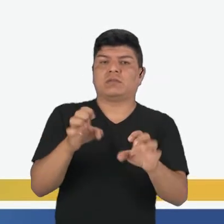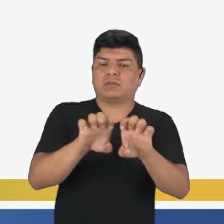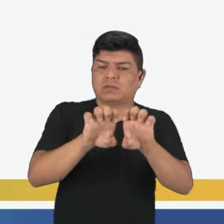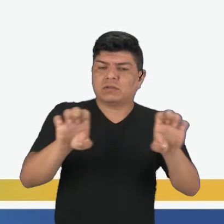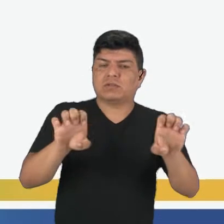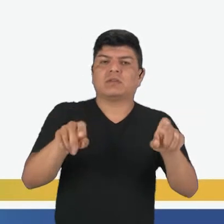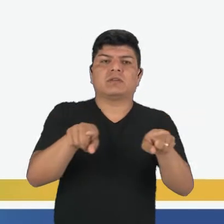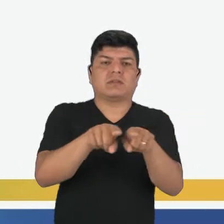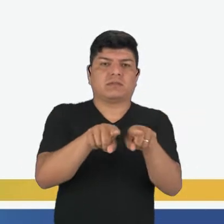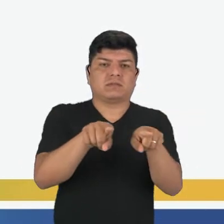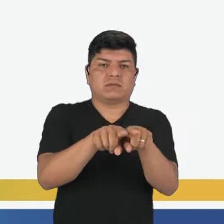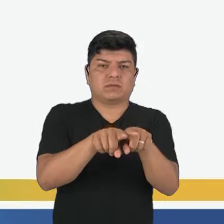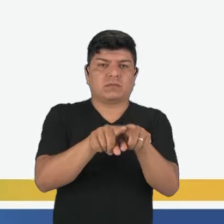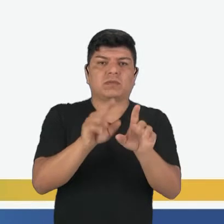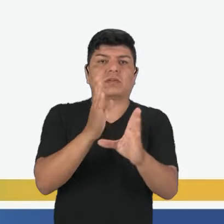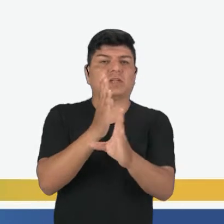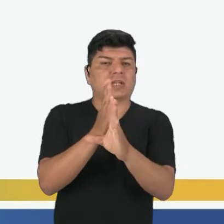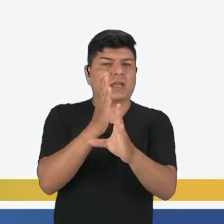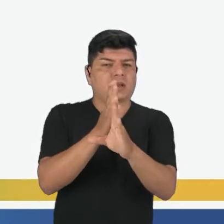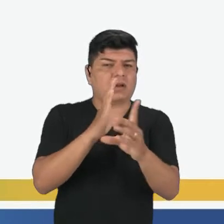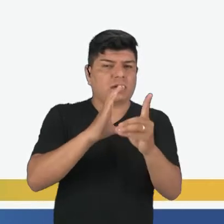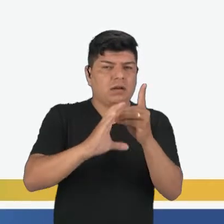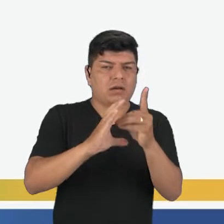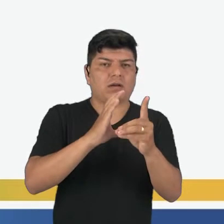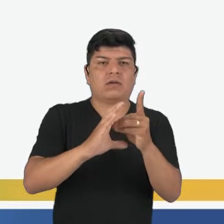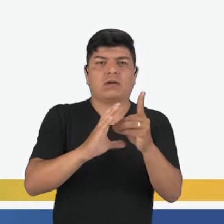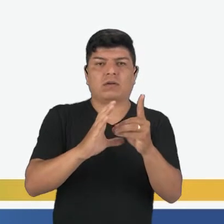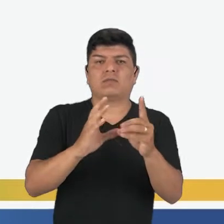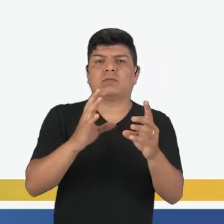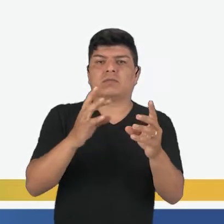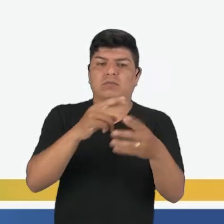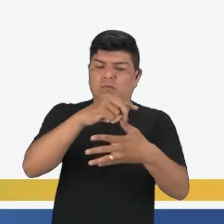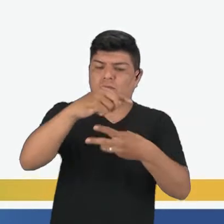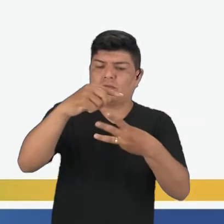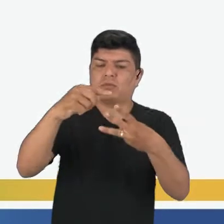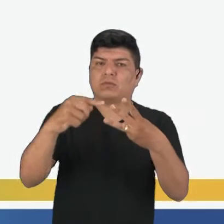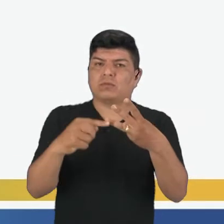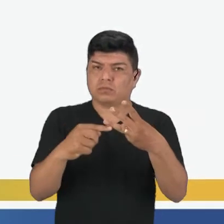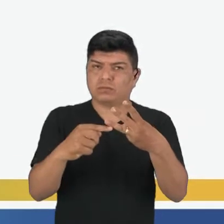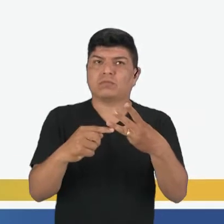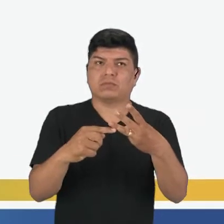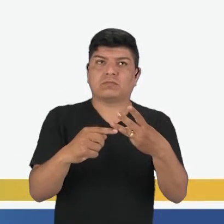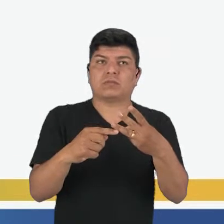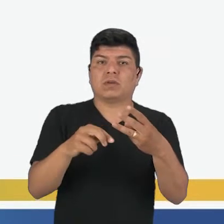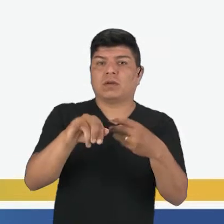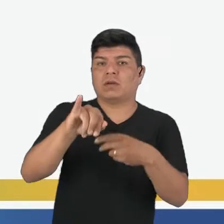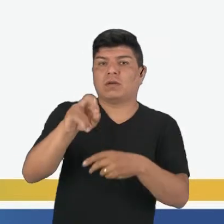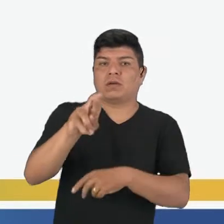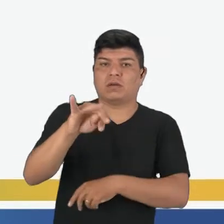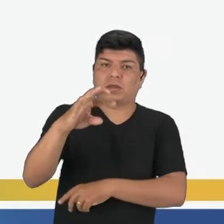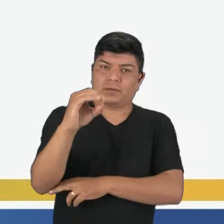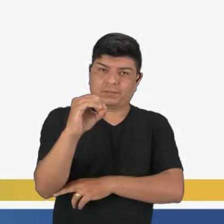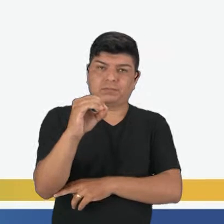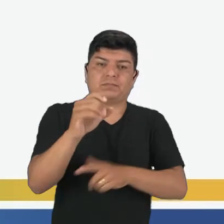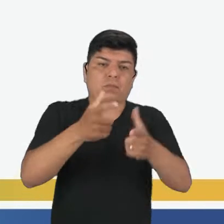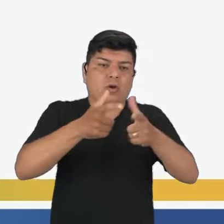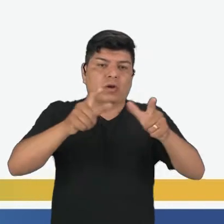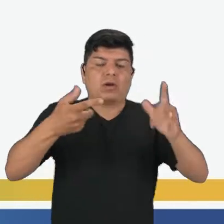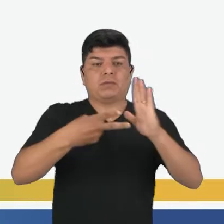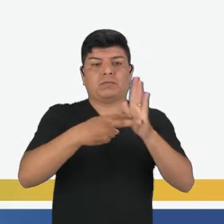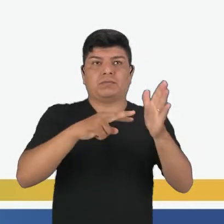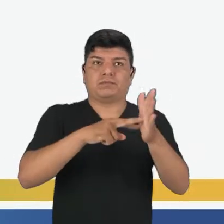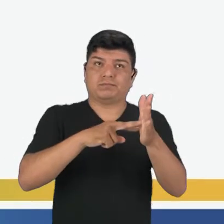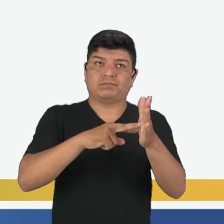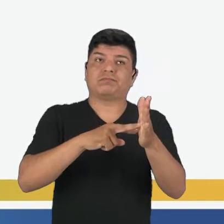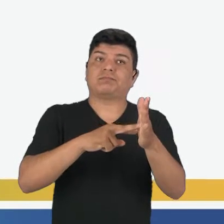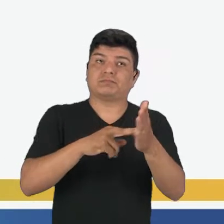estrutura também em função dos rituais, dos ritos, dos mitos e dos símbolos. O rito é uma categoria ampla de